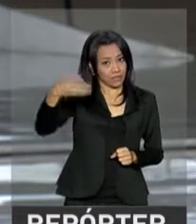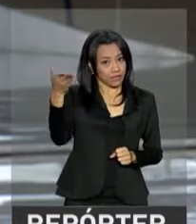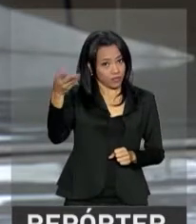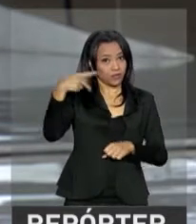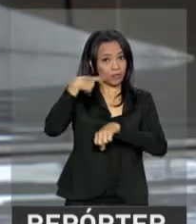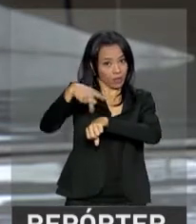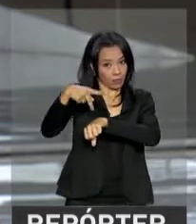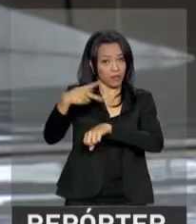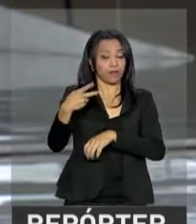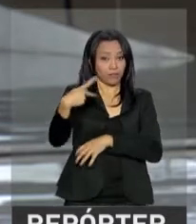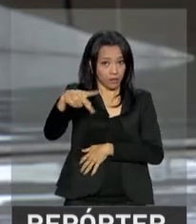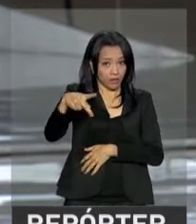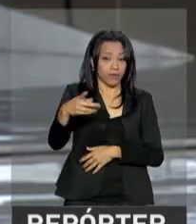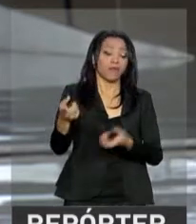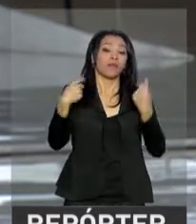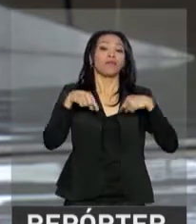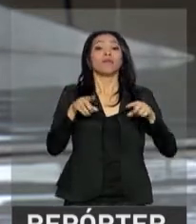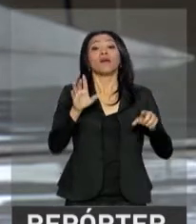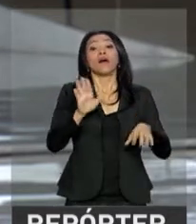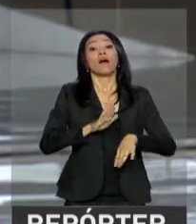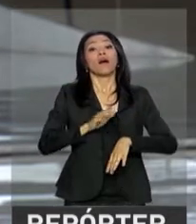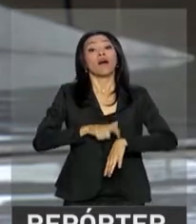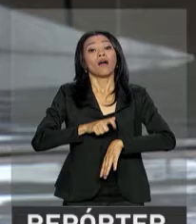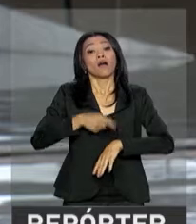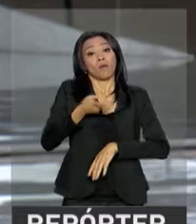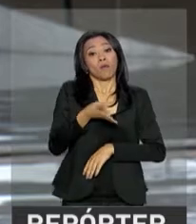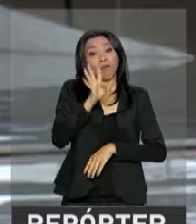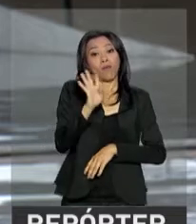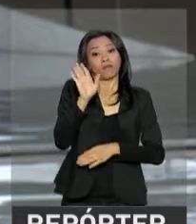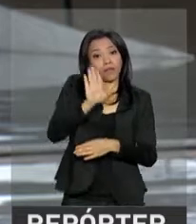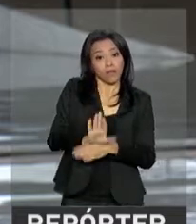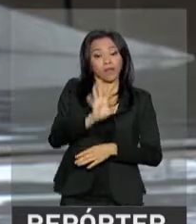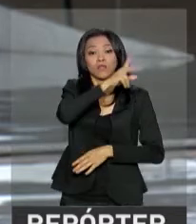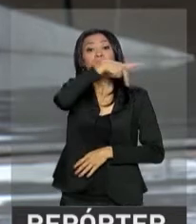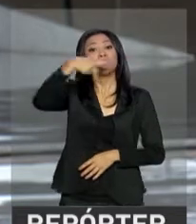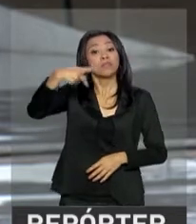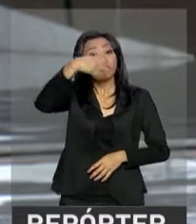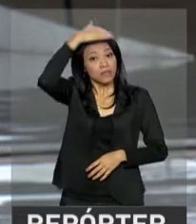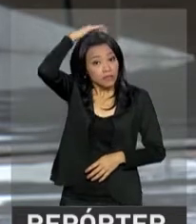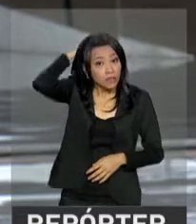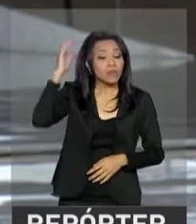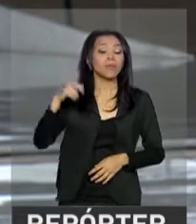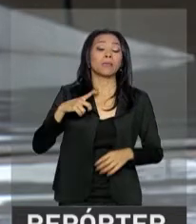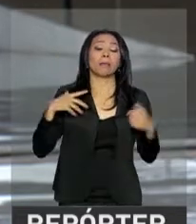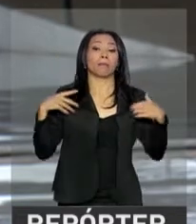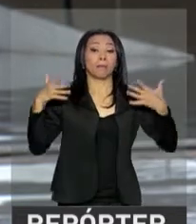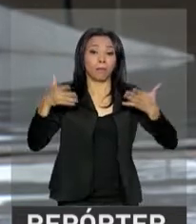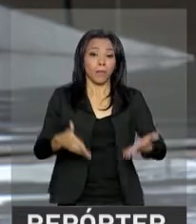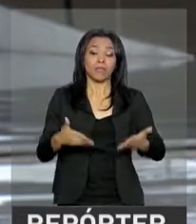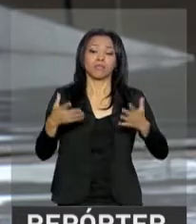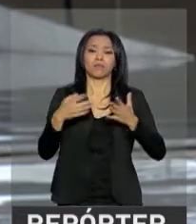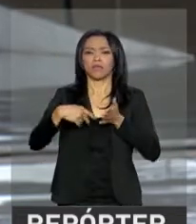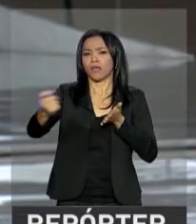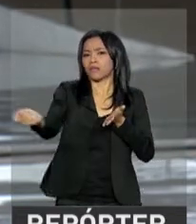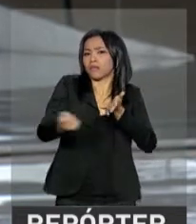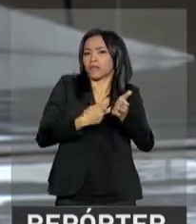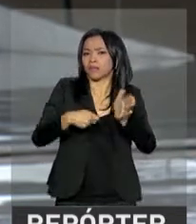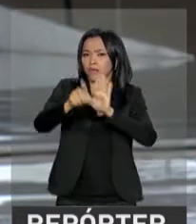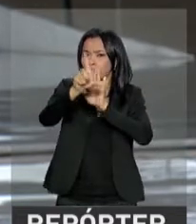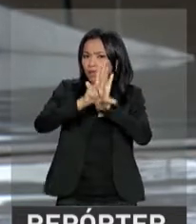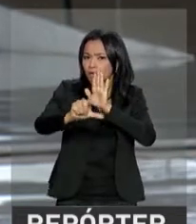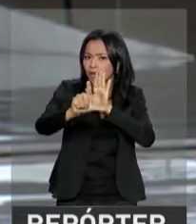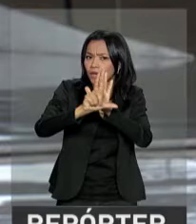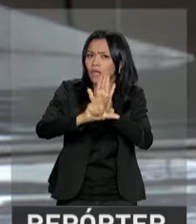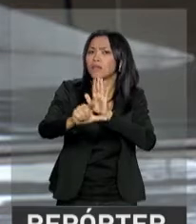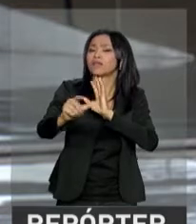presidente michel temer às quatro horas da tarde ele participa da cerimônia de sanção da lei do sistema único de segurança